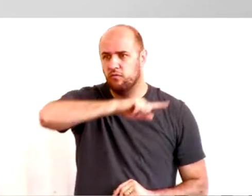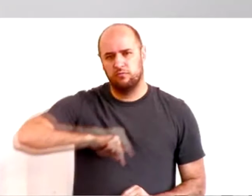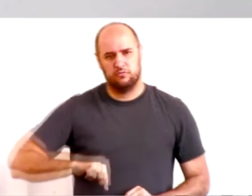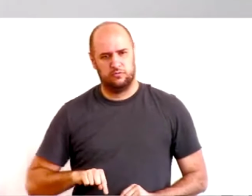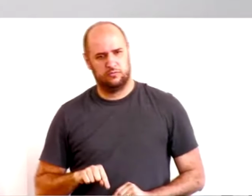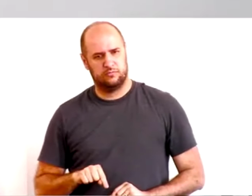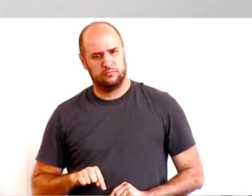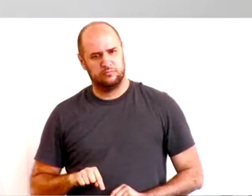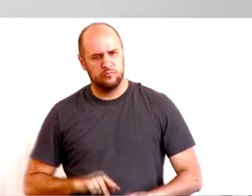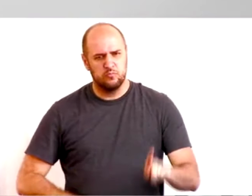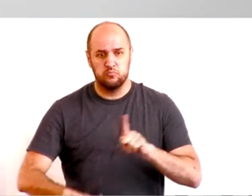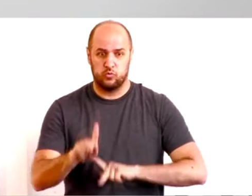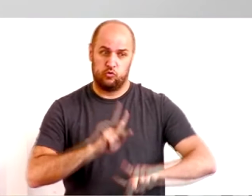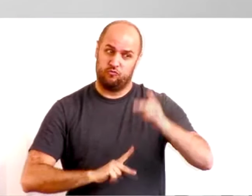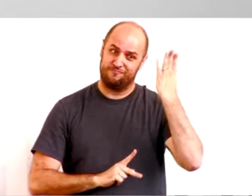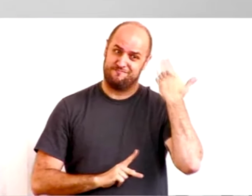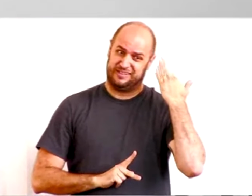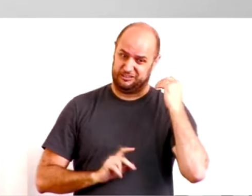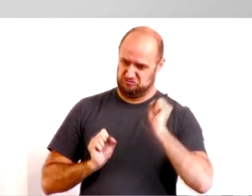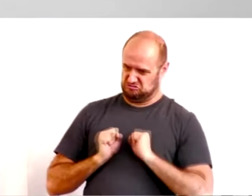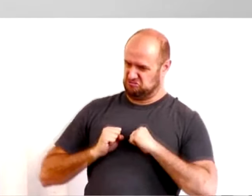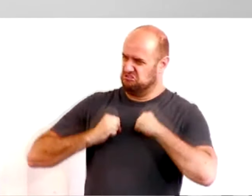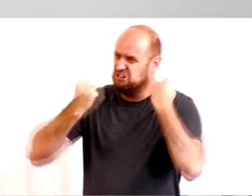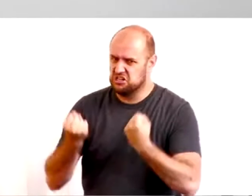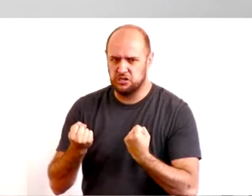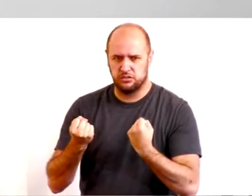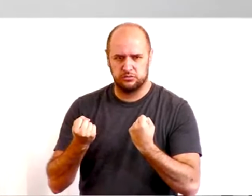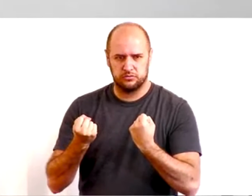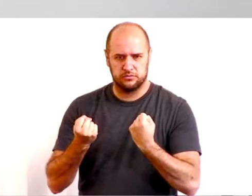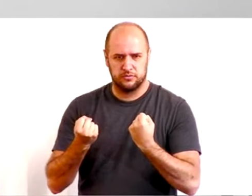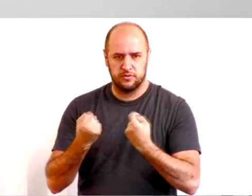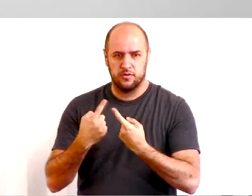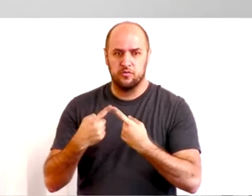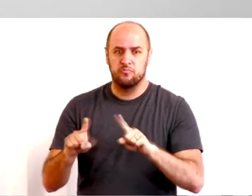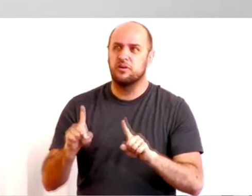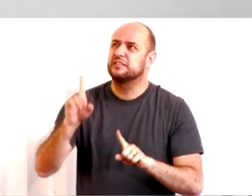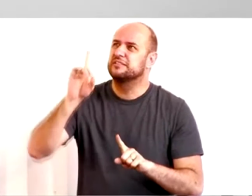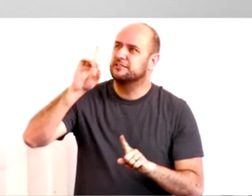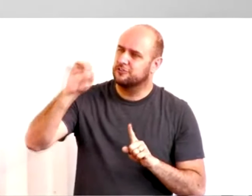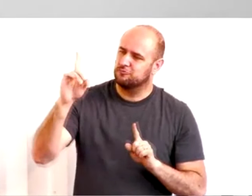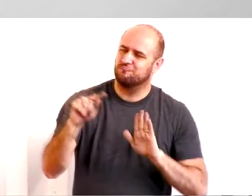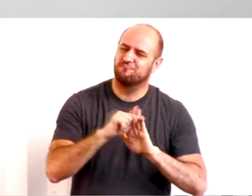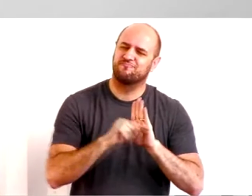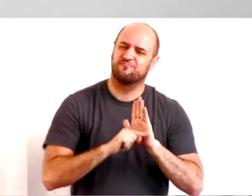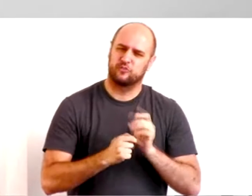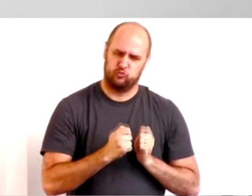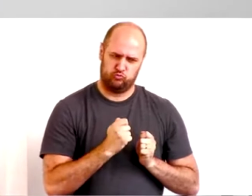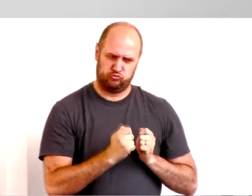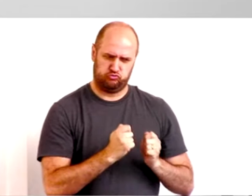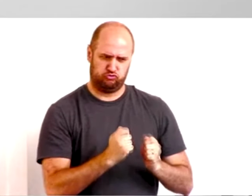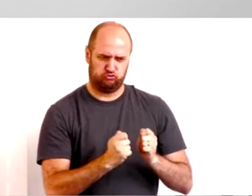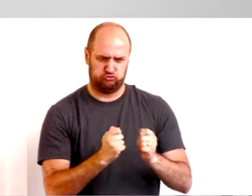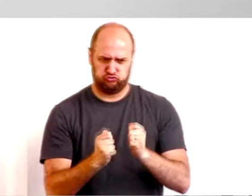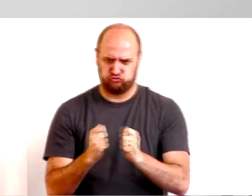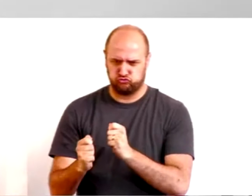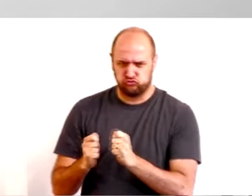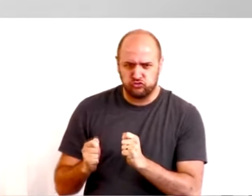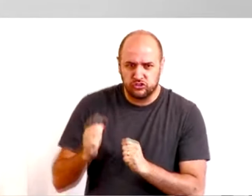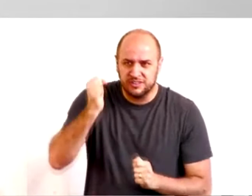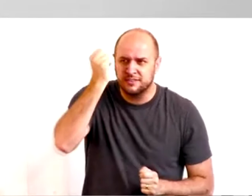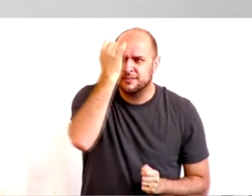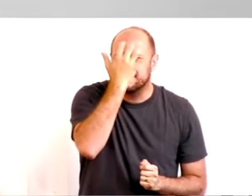se rebelou contra Ele. Mas o plano de Deus está sob controle. E a sua graça, o seu